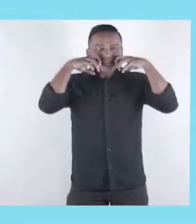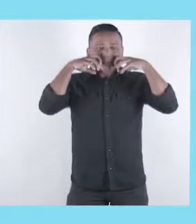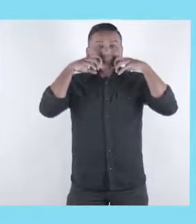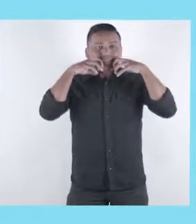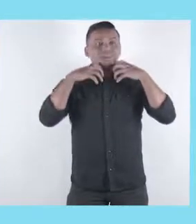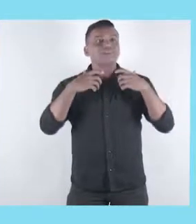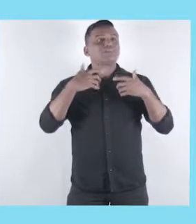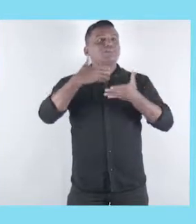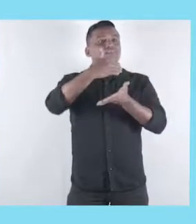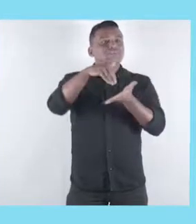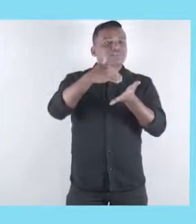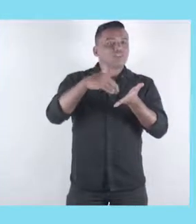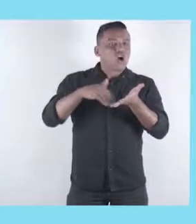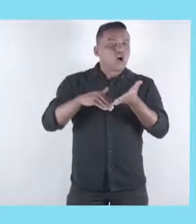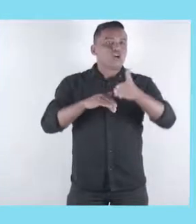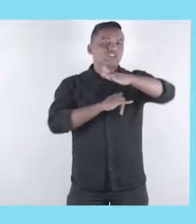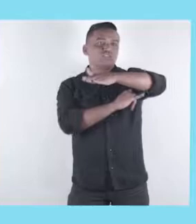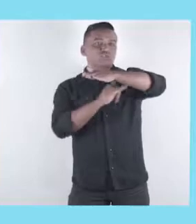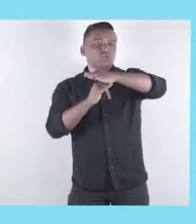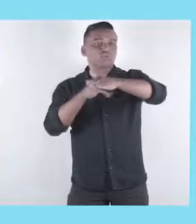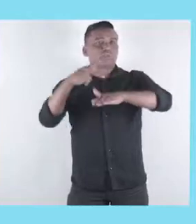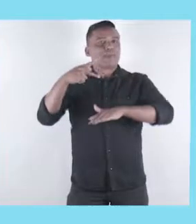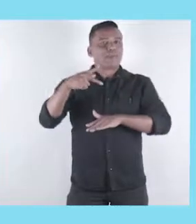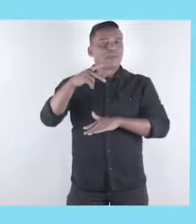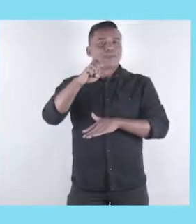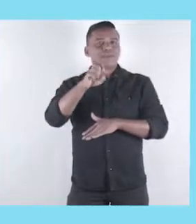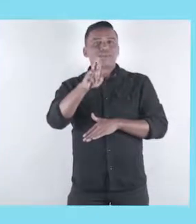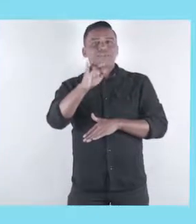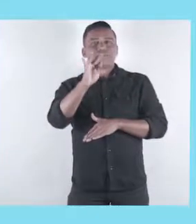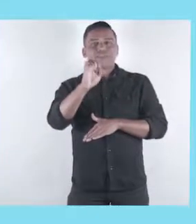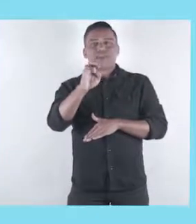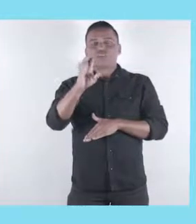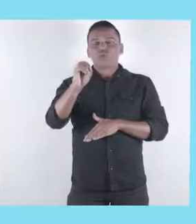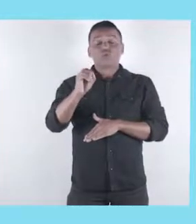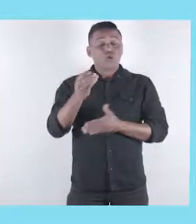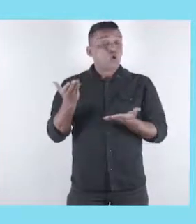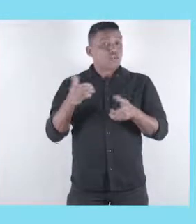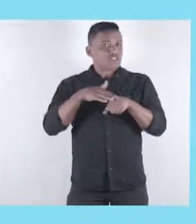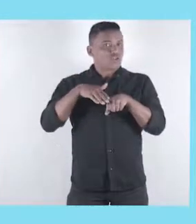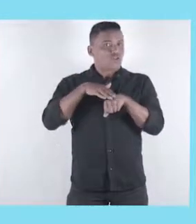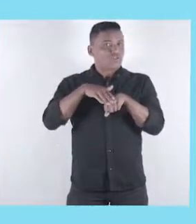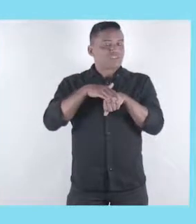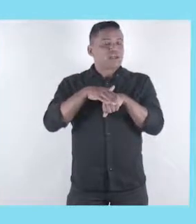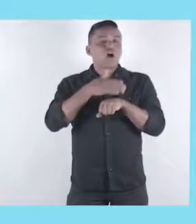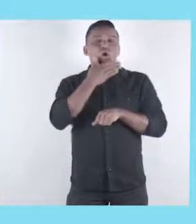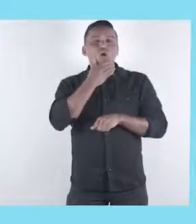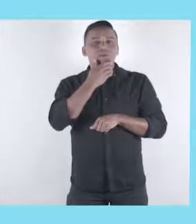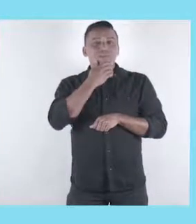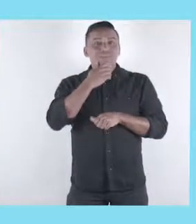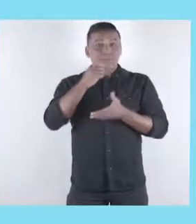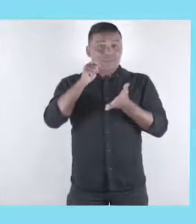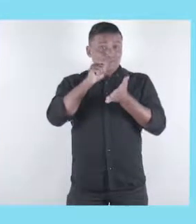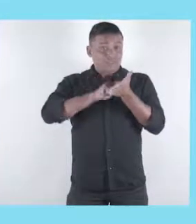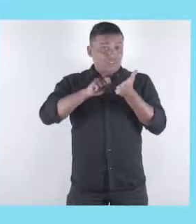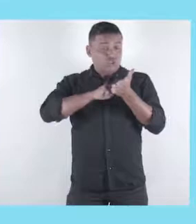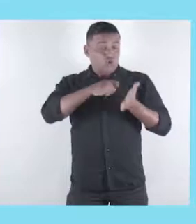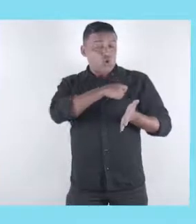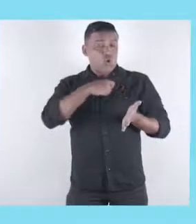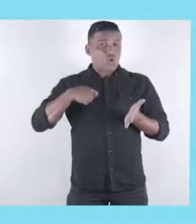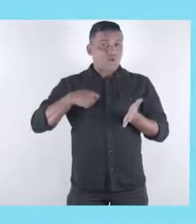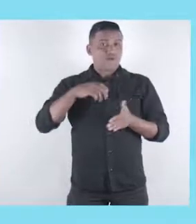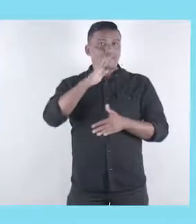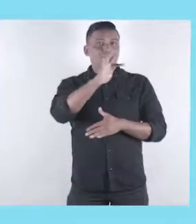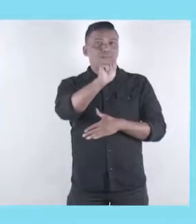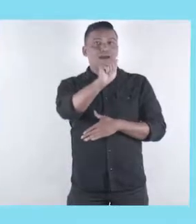conversar com o escritor Fabrício Marques que é jornalista graduado pela Universidade Federal